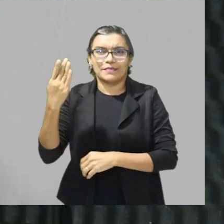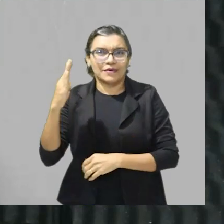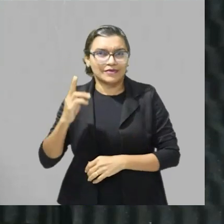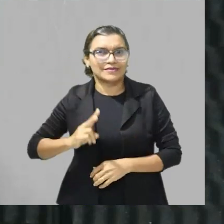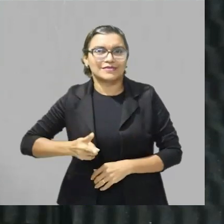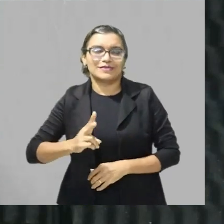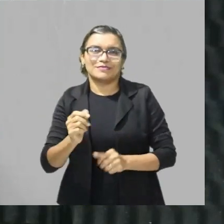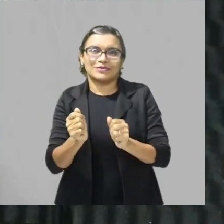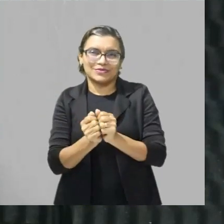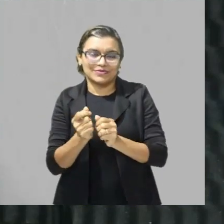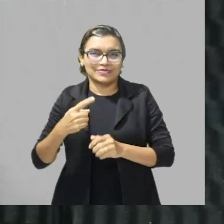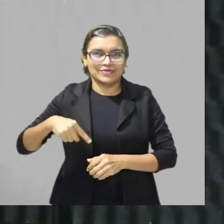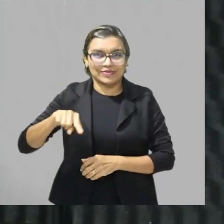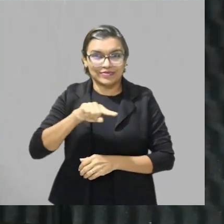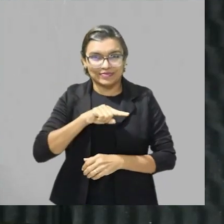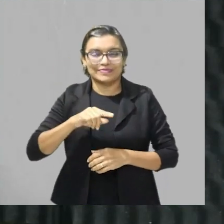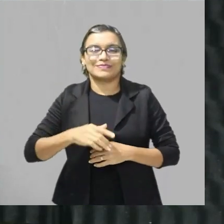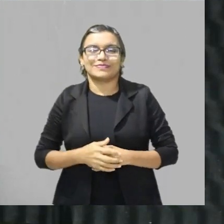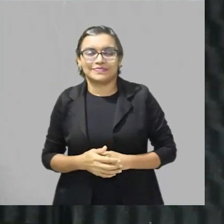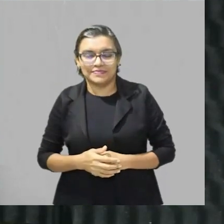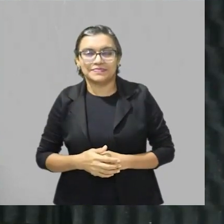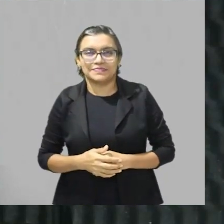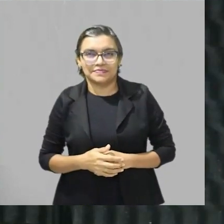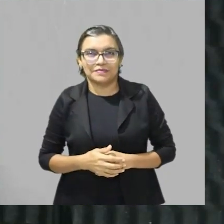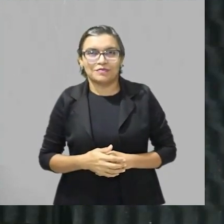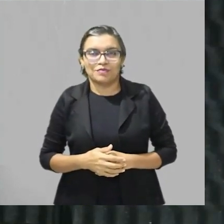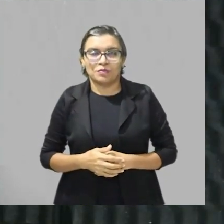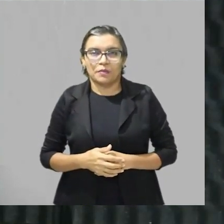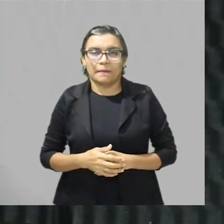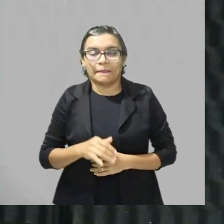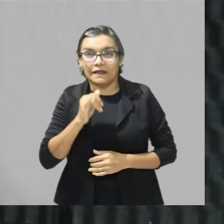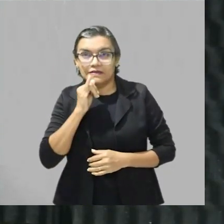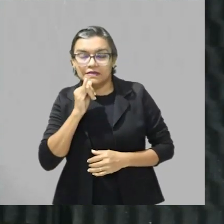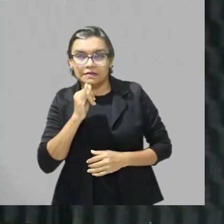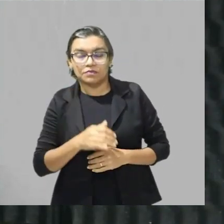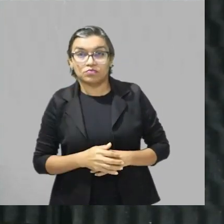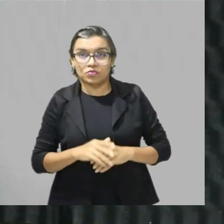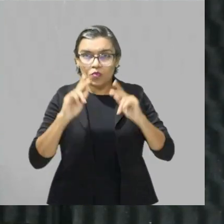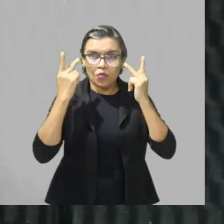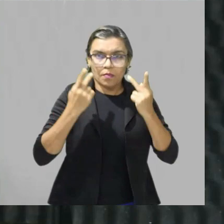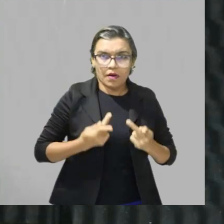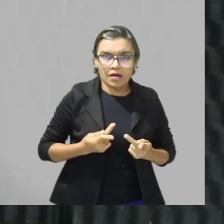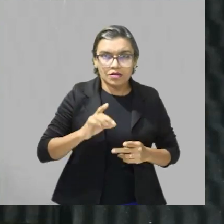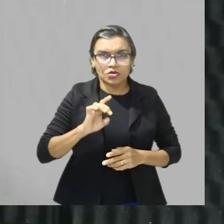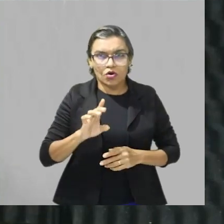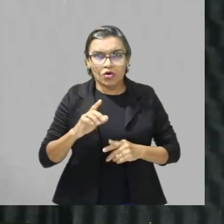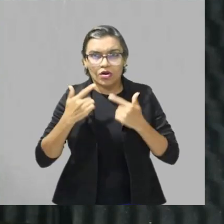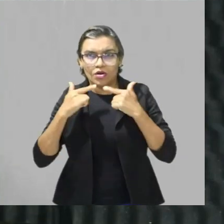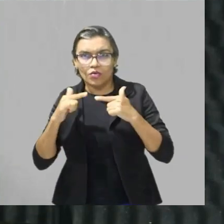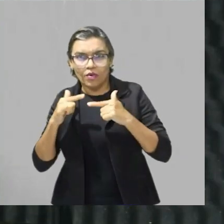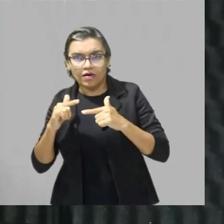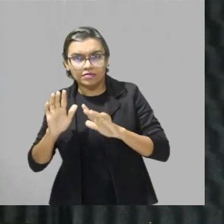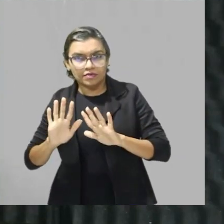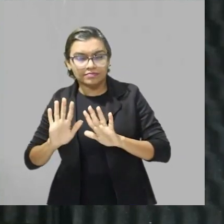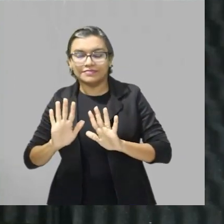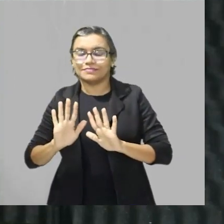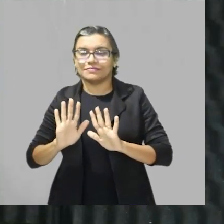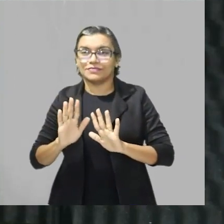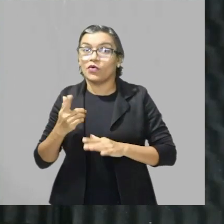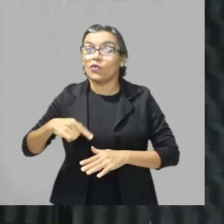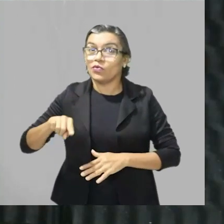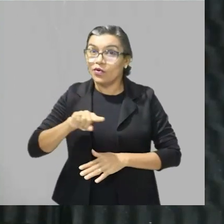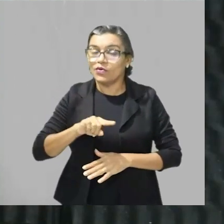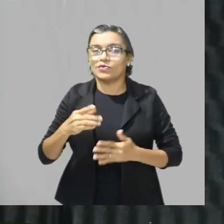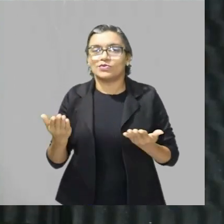conosco aqui quebrando um pouco esse protocolo saindo da humanas e da linguagem de códigos somente olha só hoje nós vamos falar